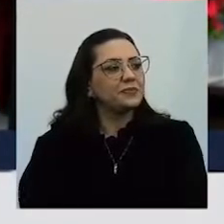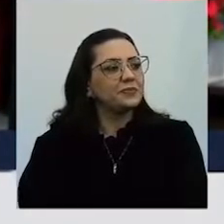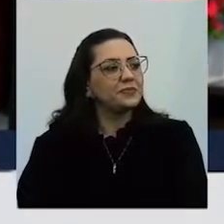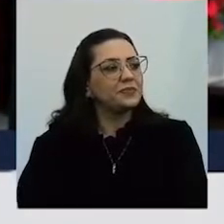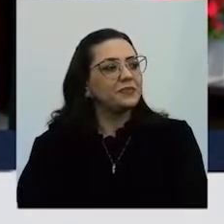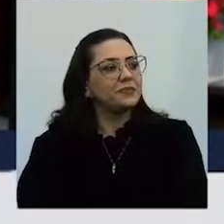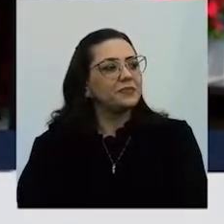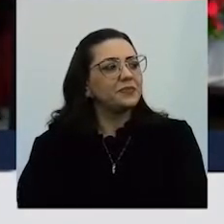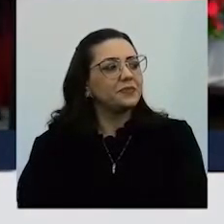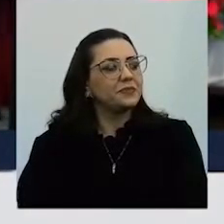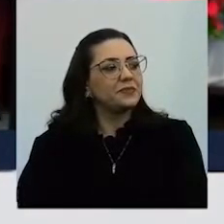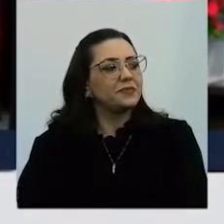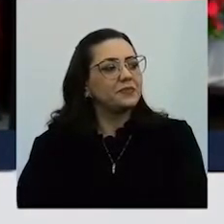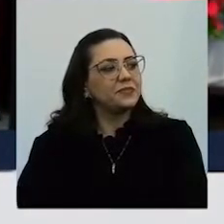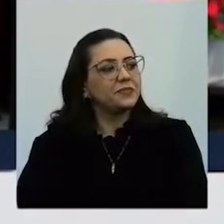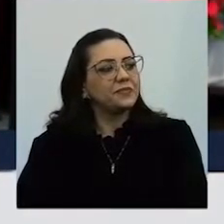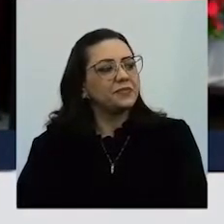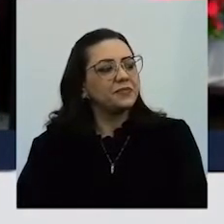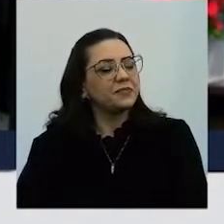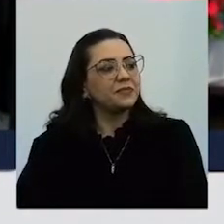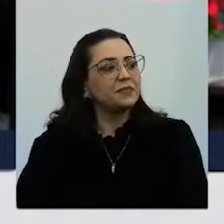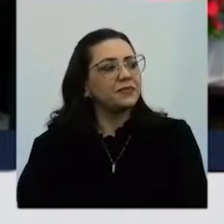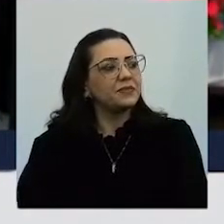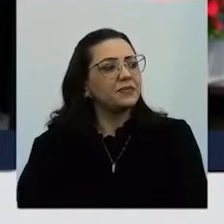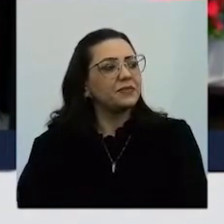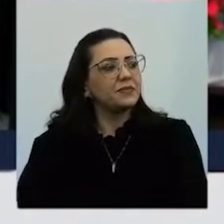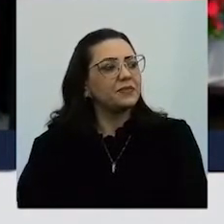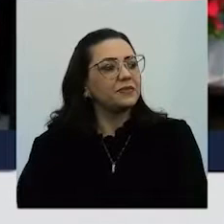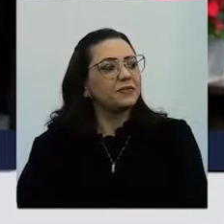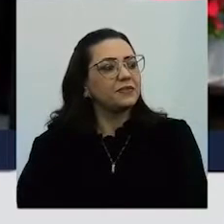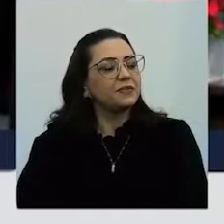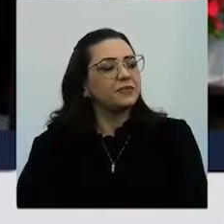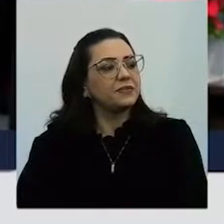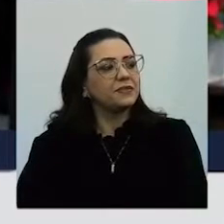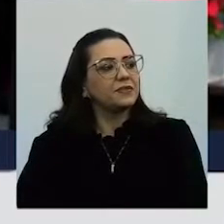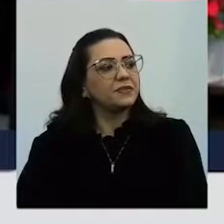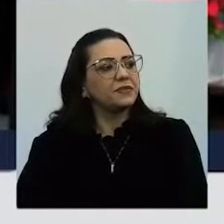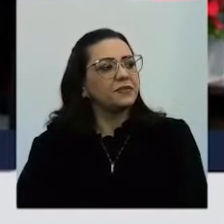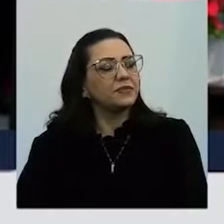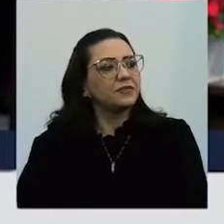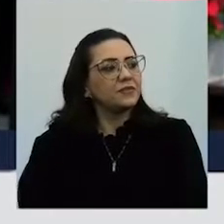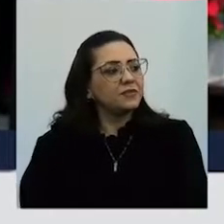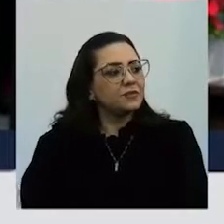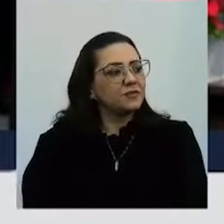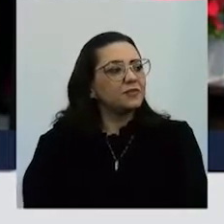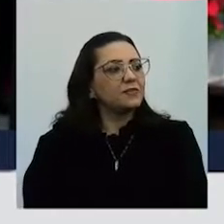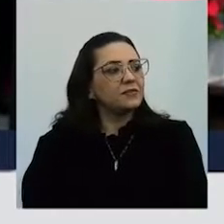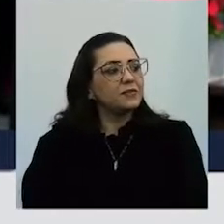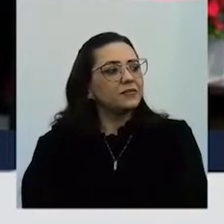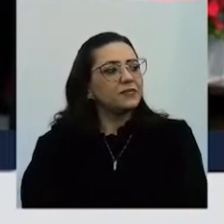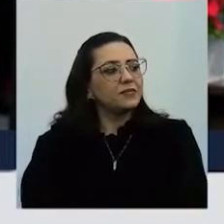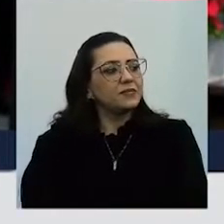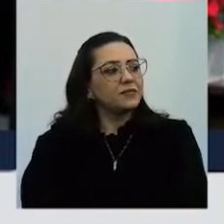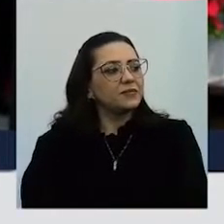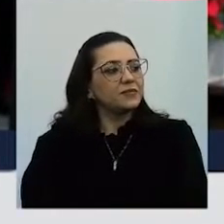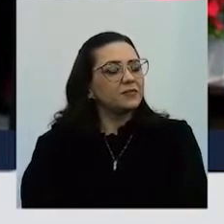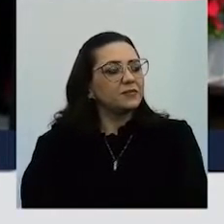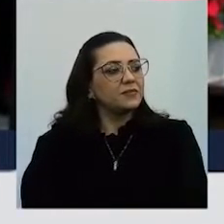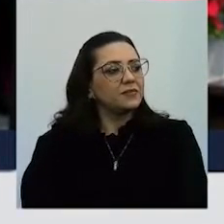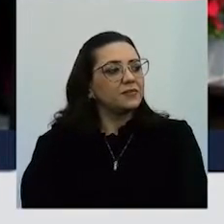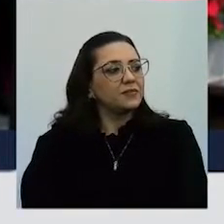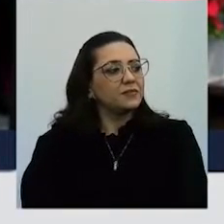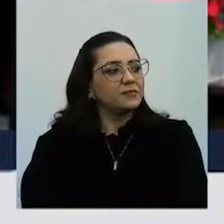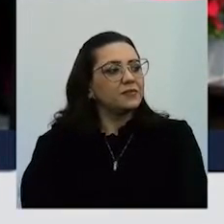Votuporanga, por duas gestões, de 2012 a 2017. Ele também é popularmente conhecido como médico do